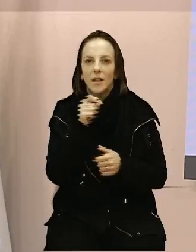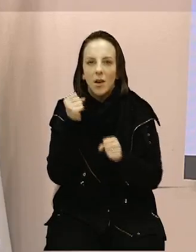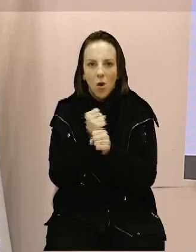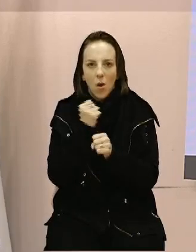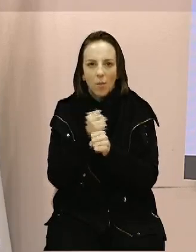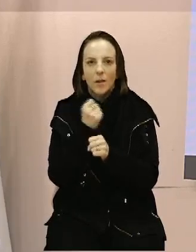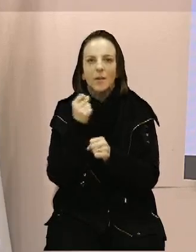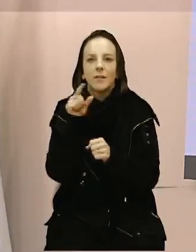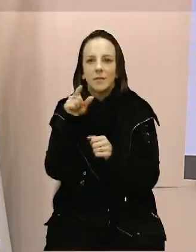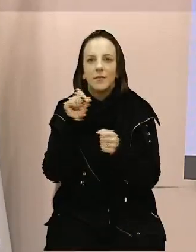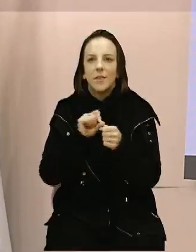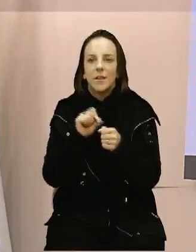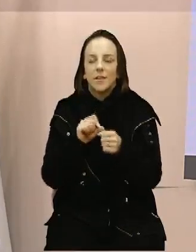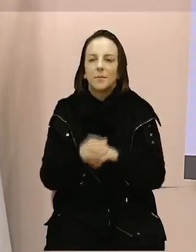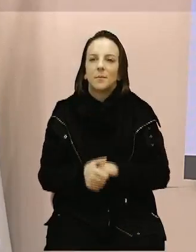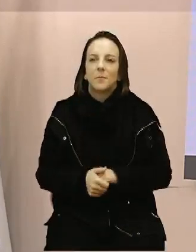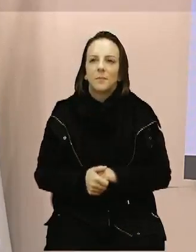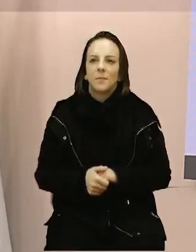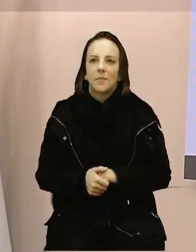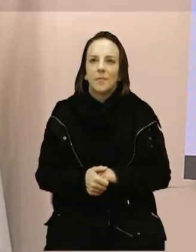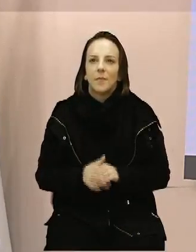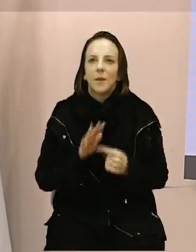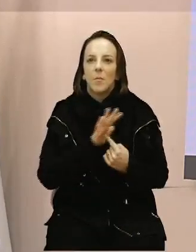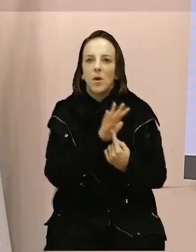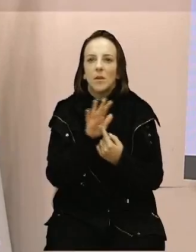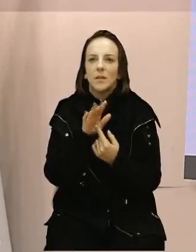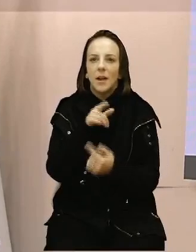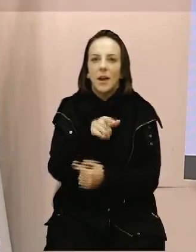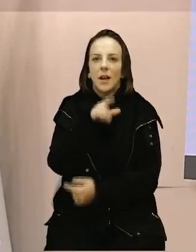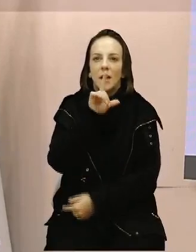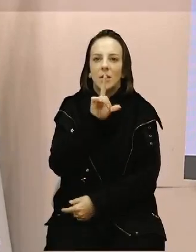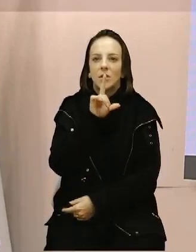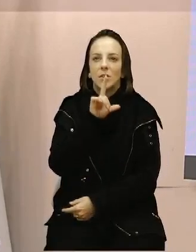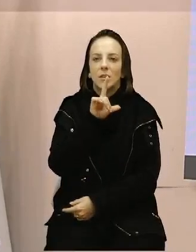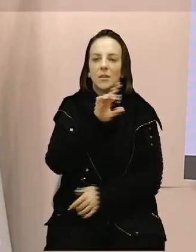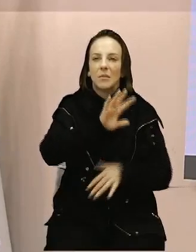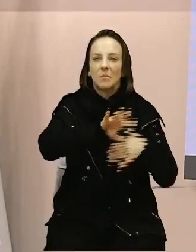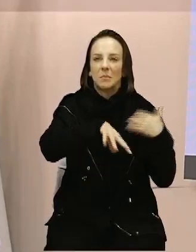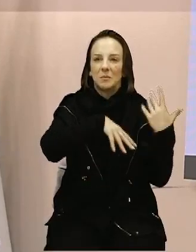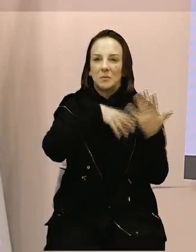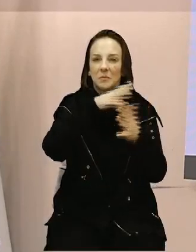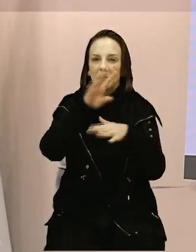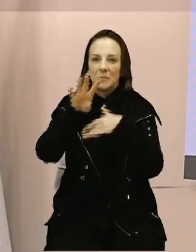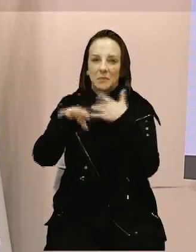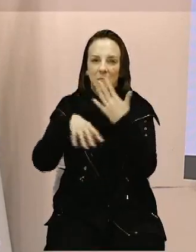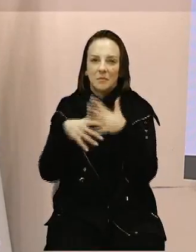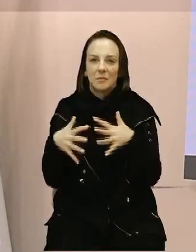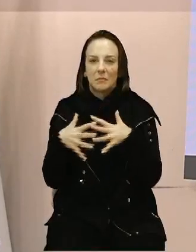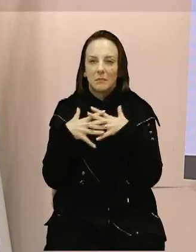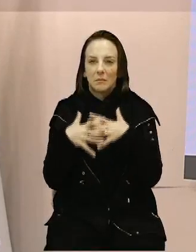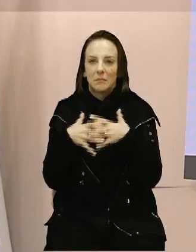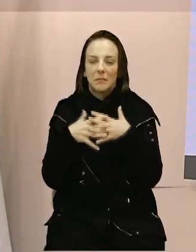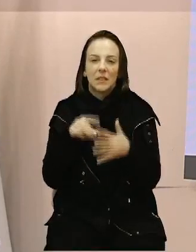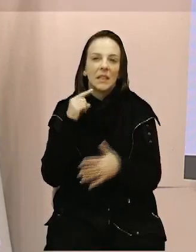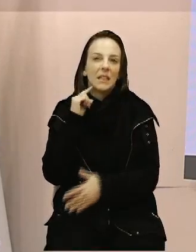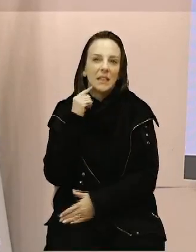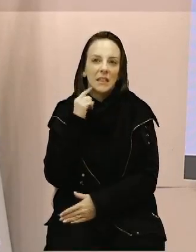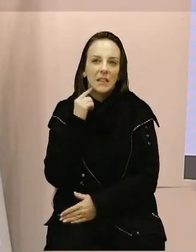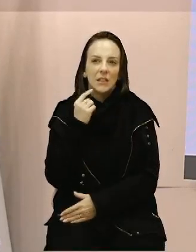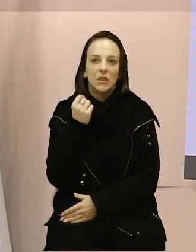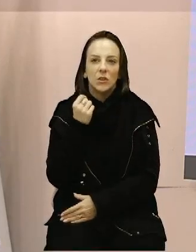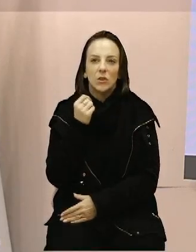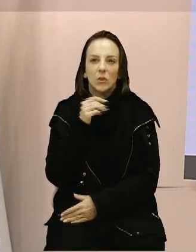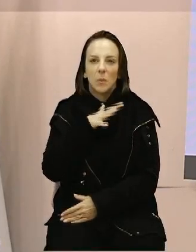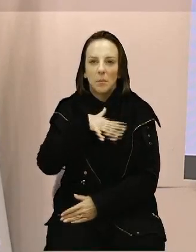atendida. Inclusive, mostra aí o antes, né? Olha a bagunça, o transtorno, a questão de lixo, má